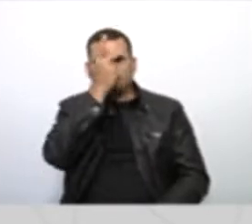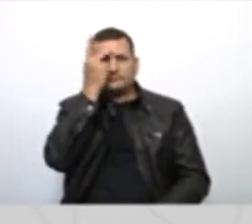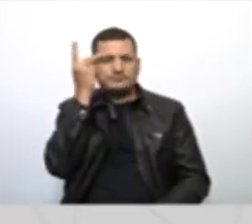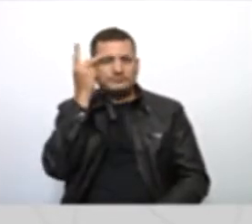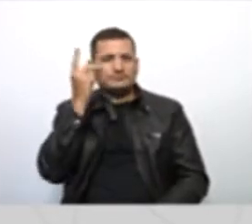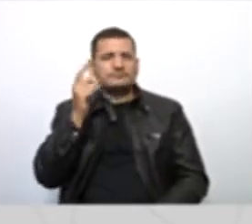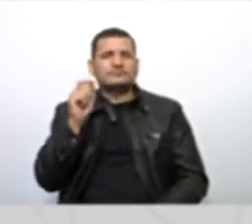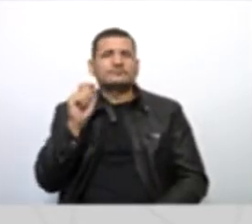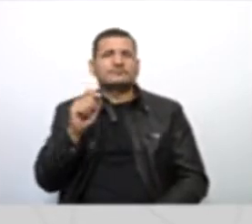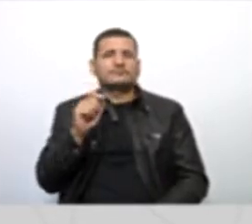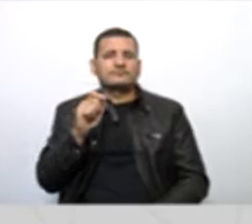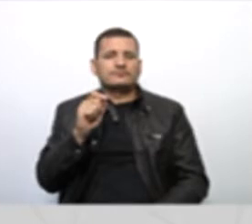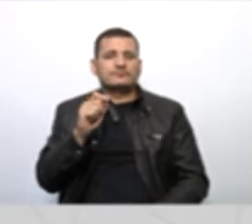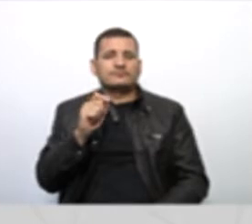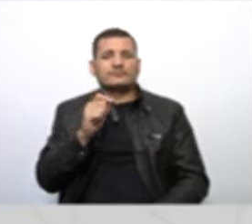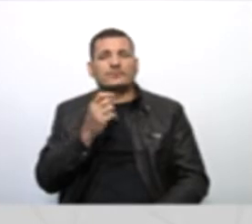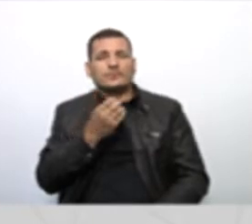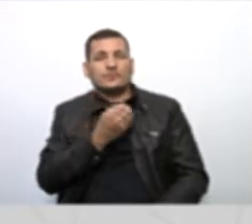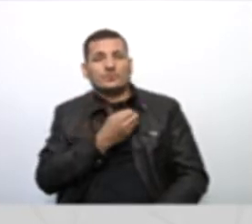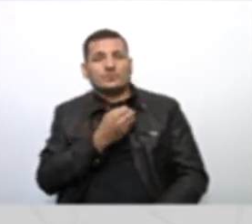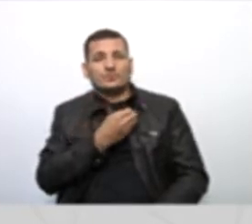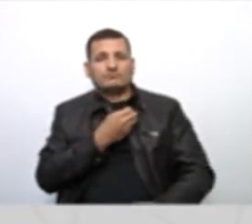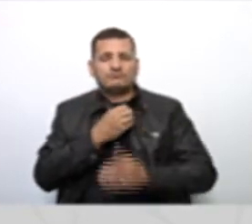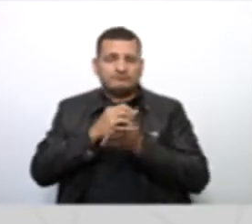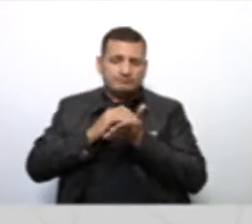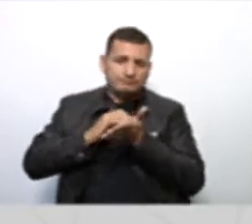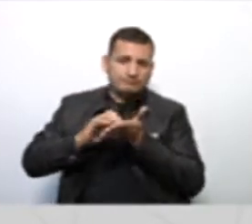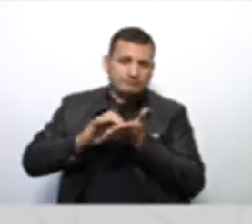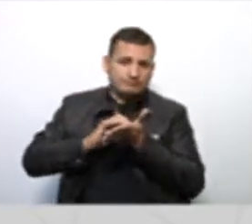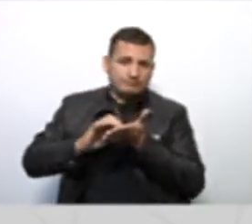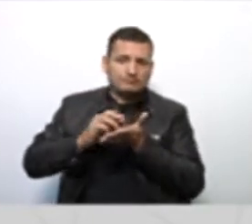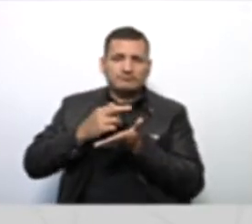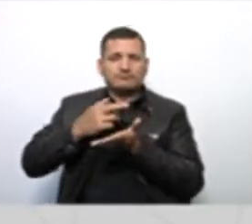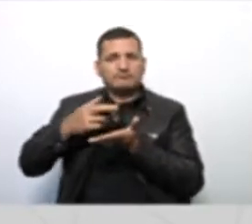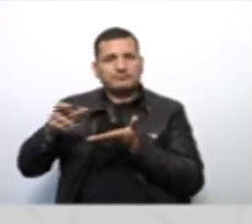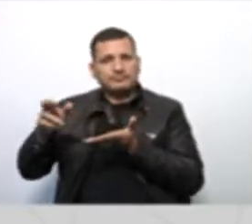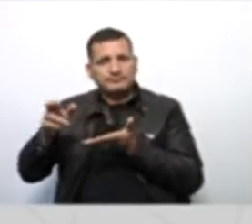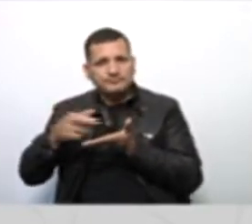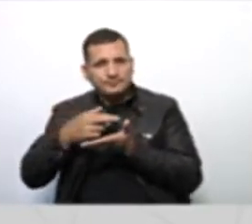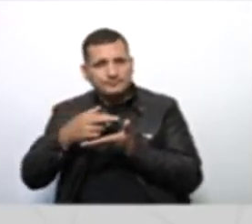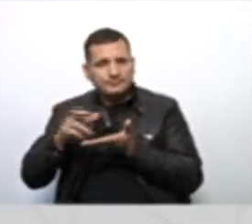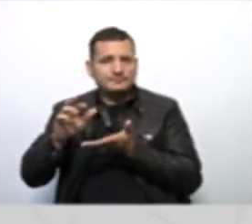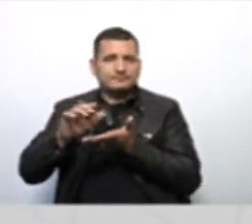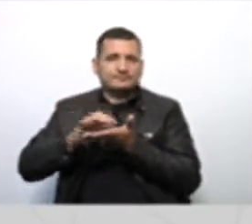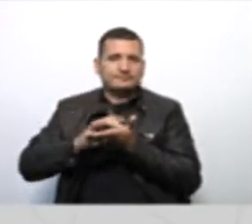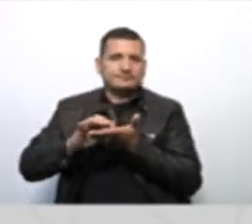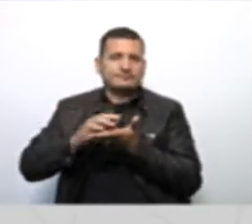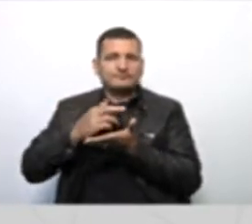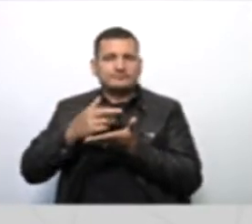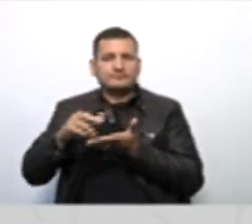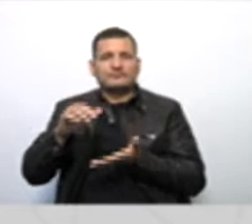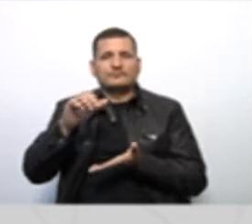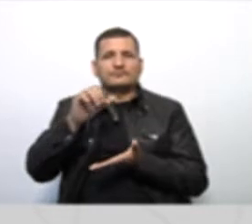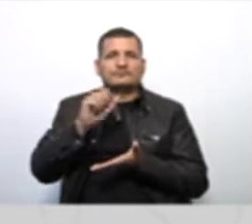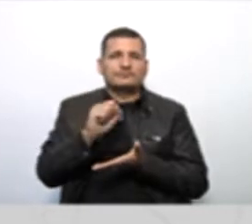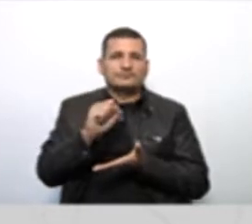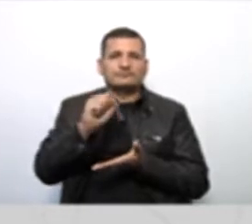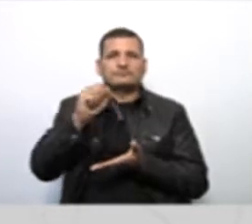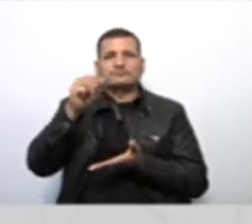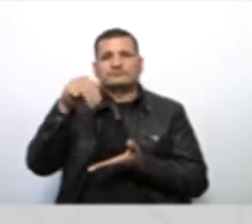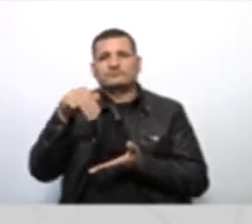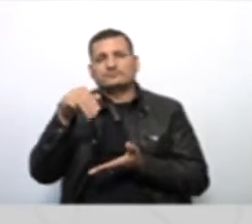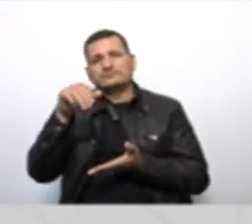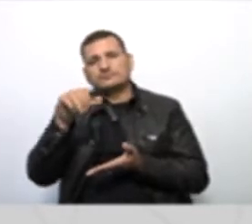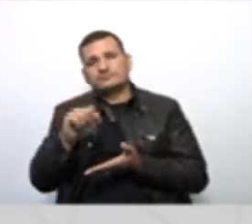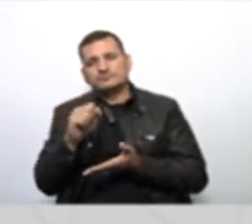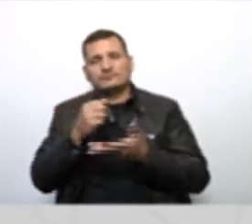conversem através de números ou dígitos, som e imagens. Então, essa segunda geração já possibilitou a gente já se